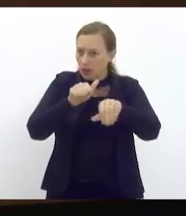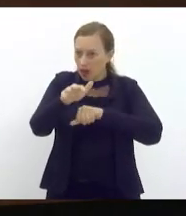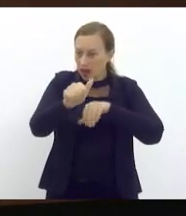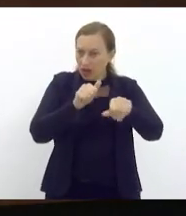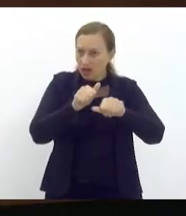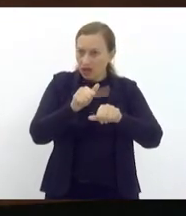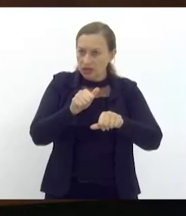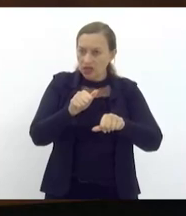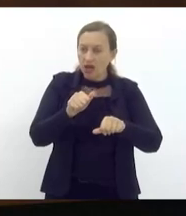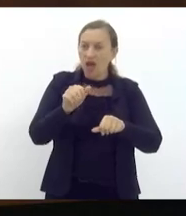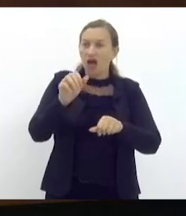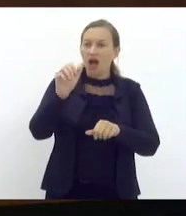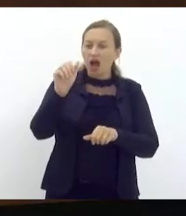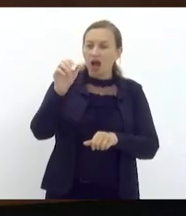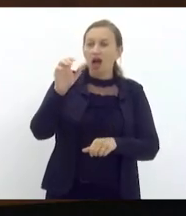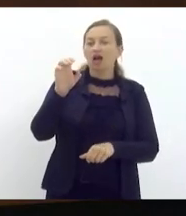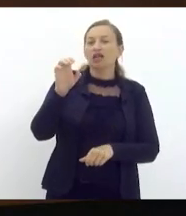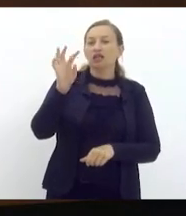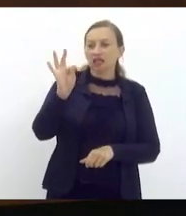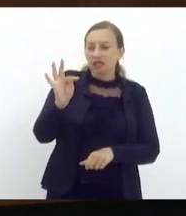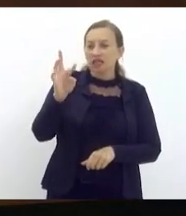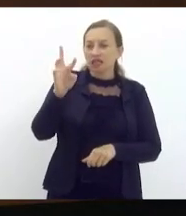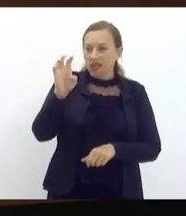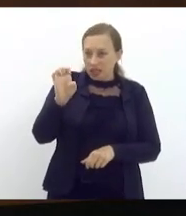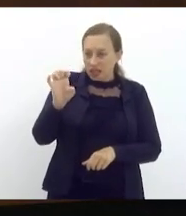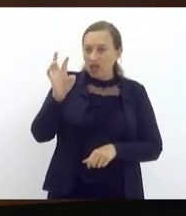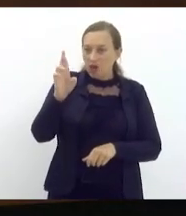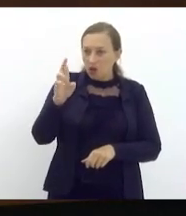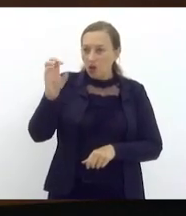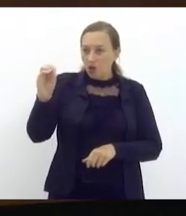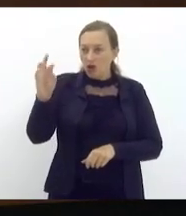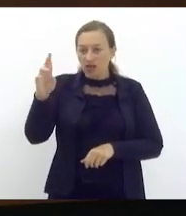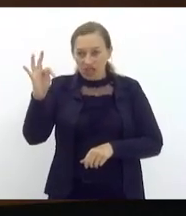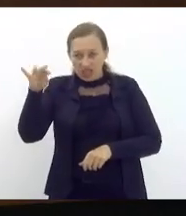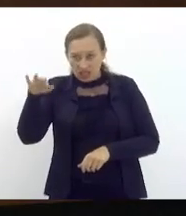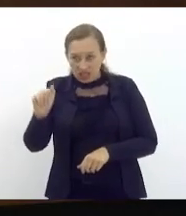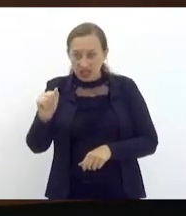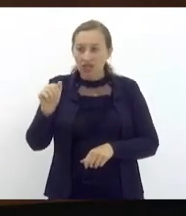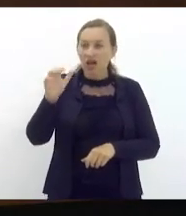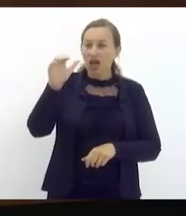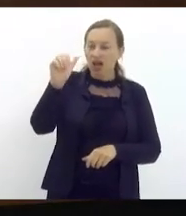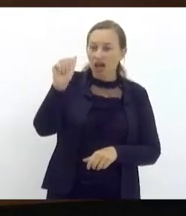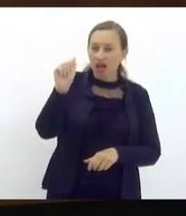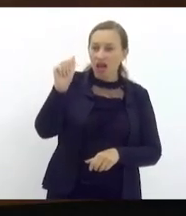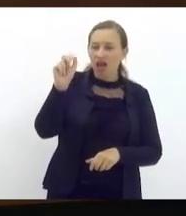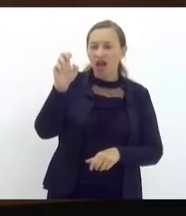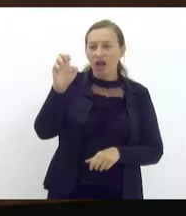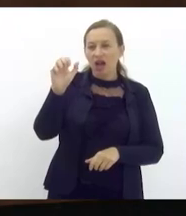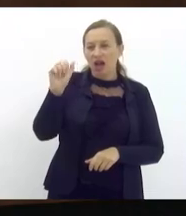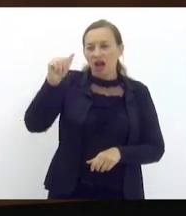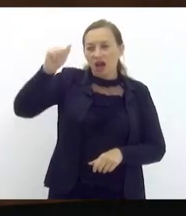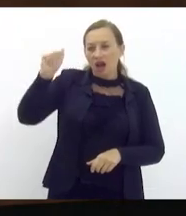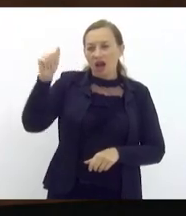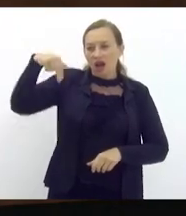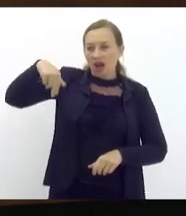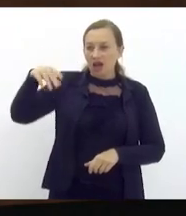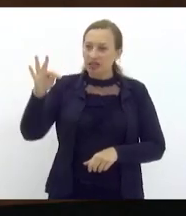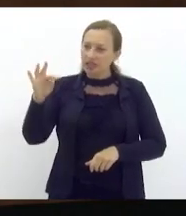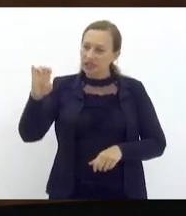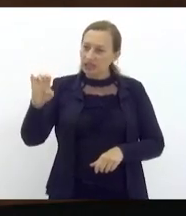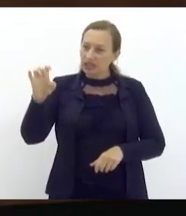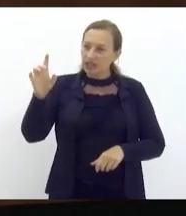atos antidemocráticos de terroristas foi exatamente o que aconteceu ontem invasão de propriedade do serviço público